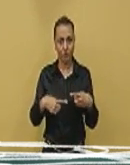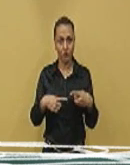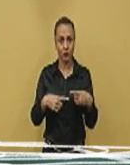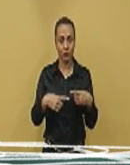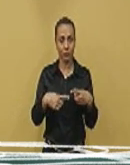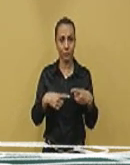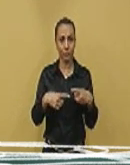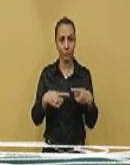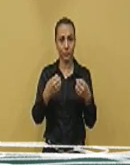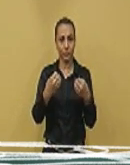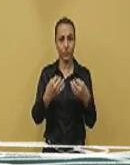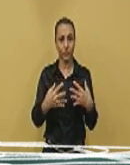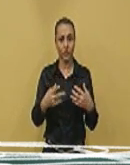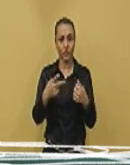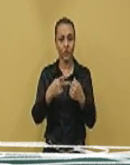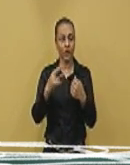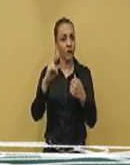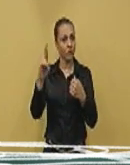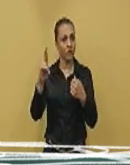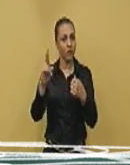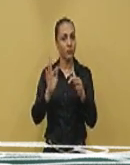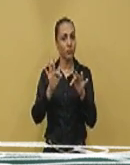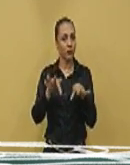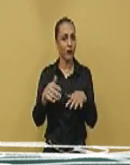pós-graduação. Não existe.